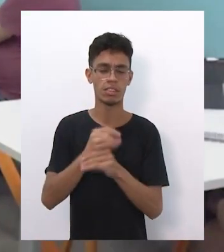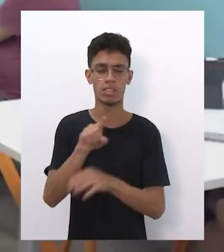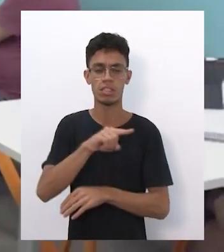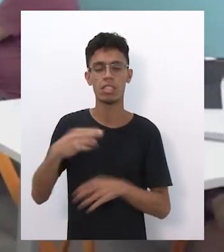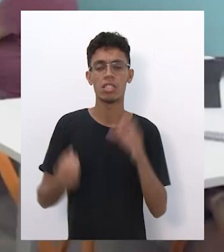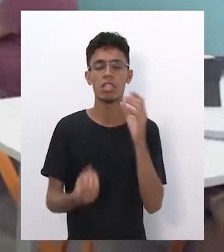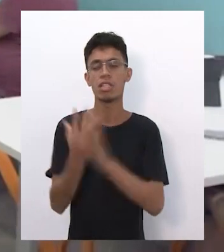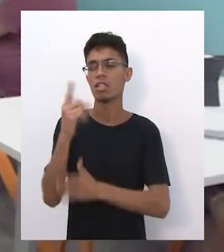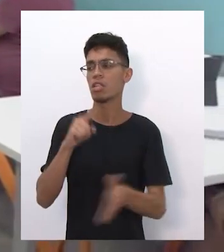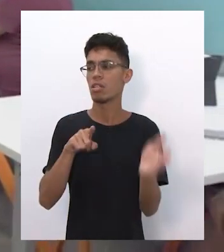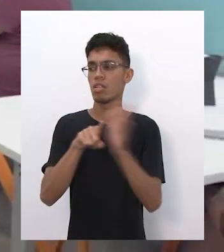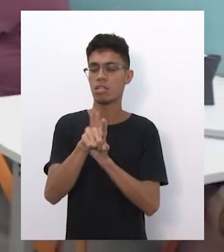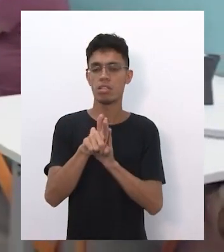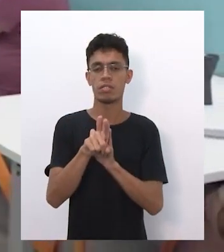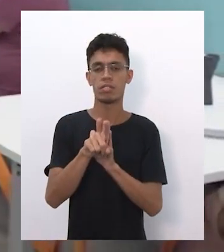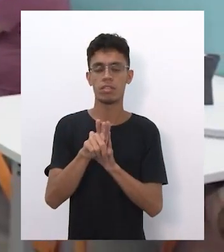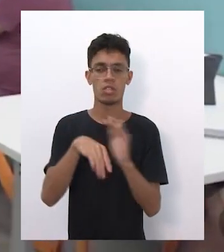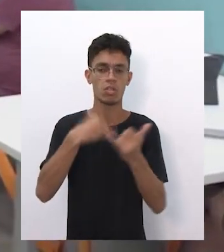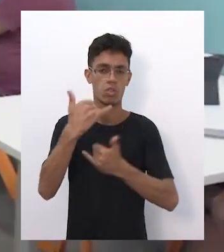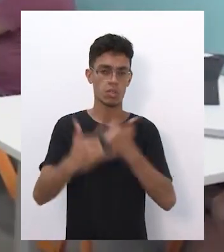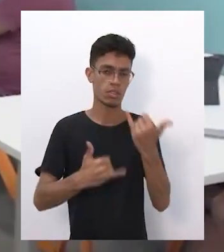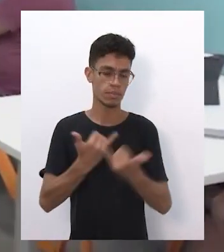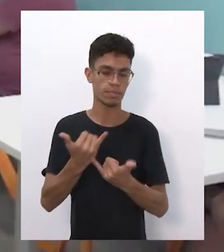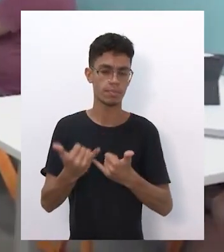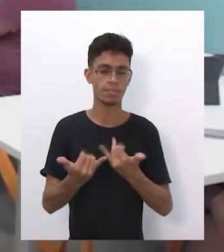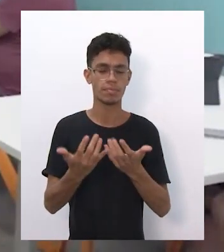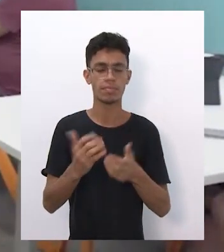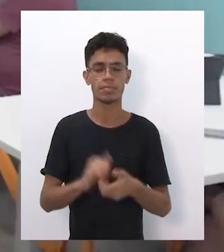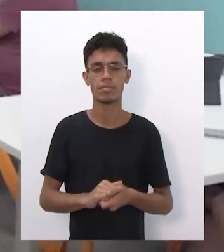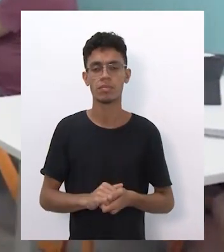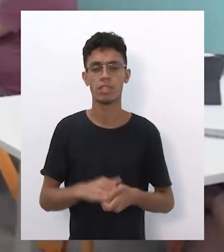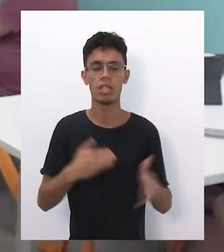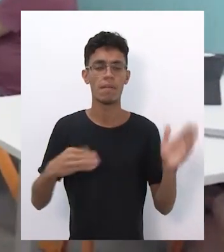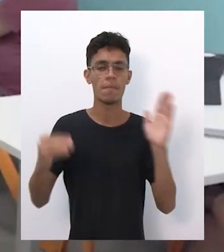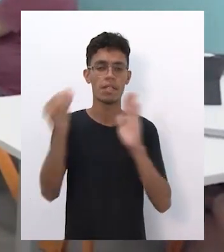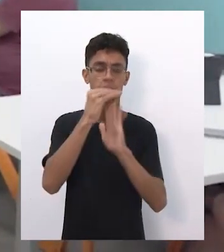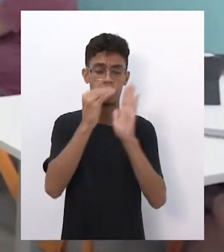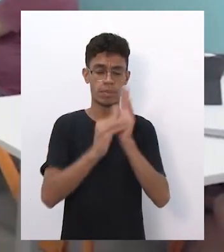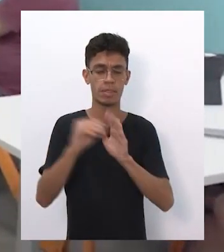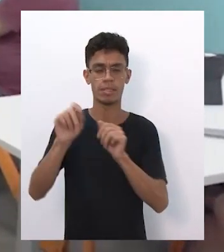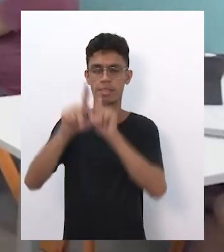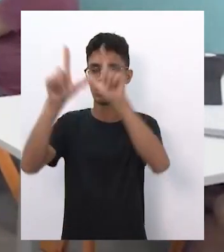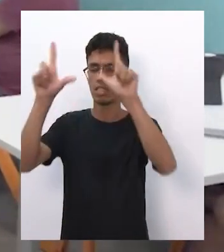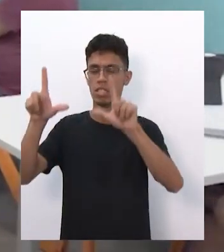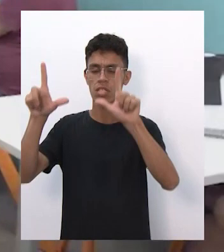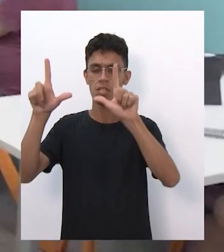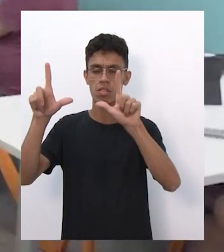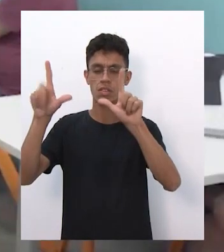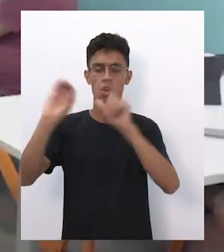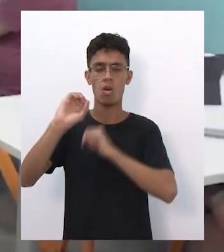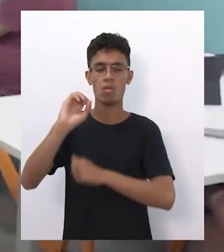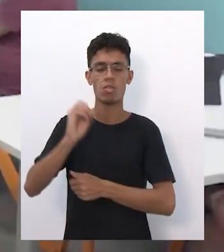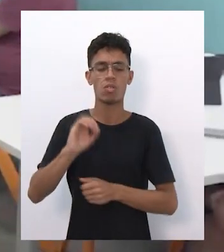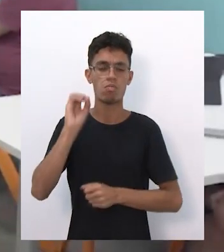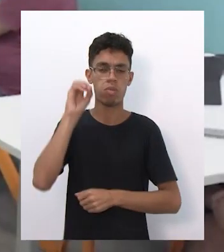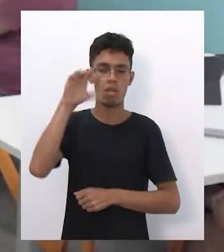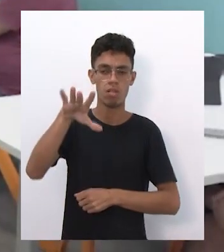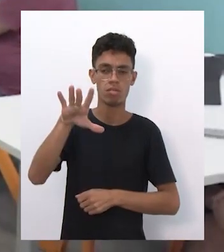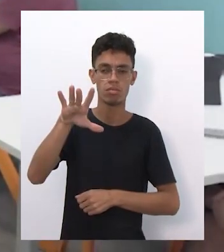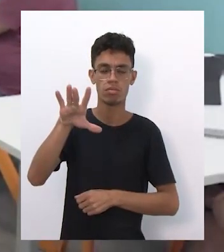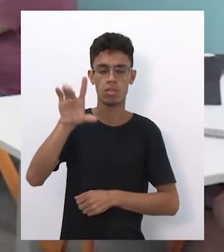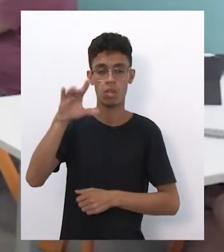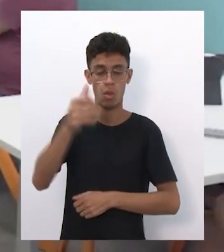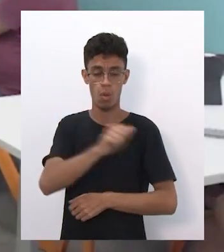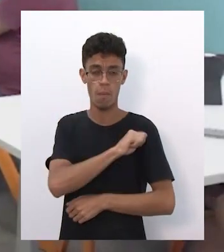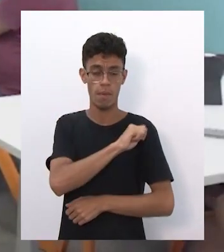montar as perguntas, jogar, né, ela na televisão ou então no data show, projetar ela e